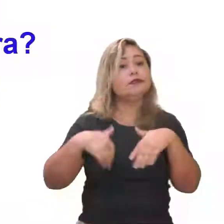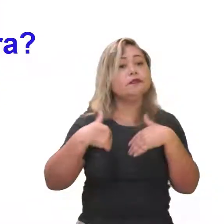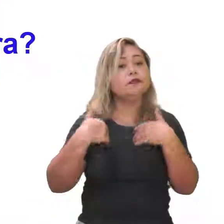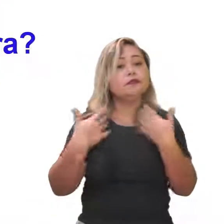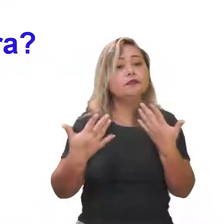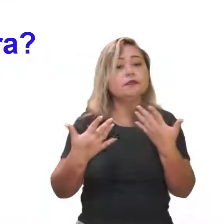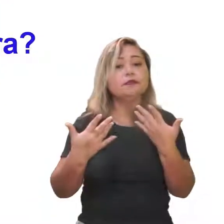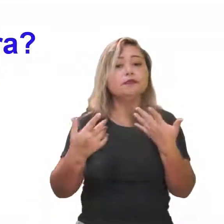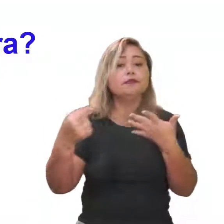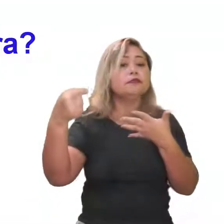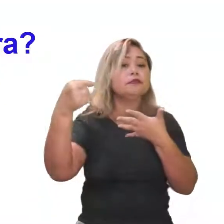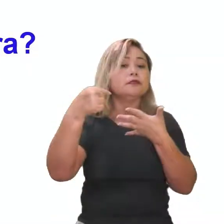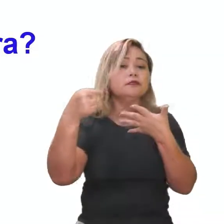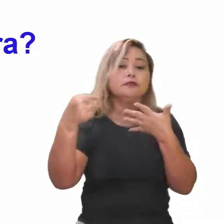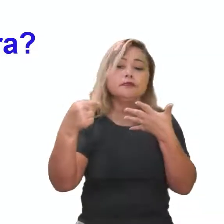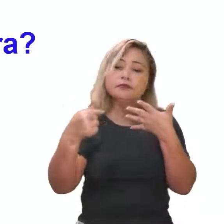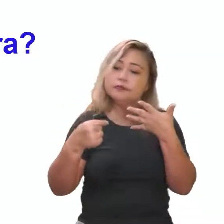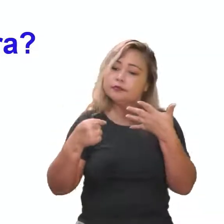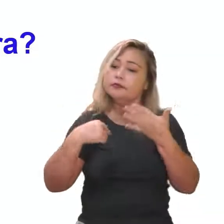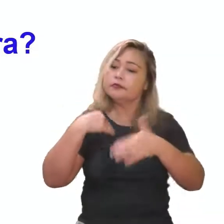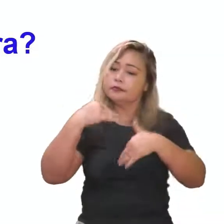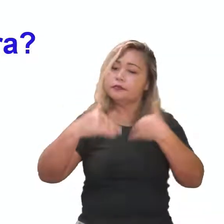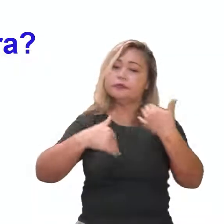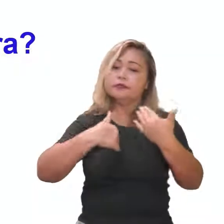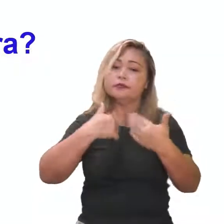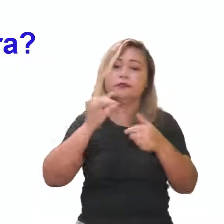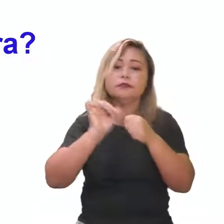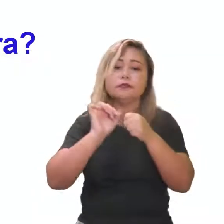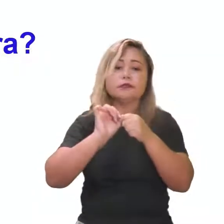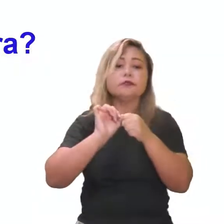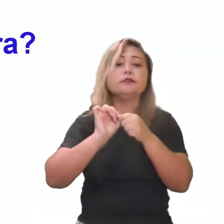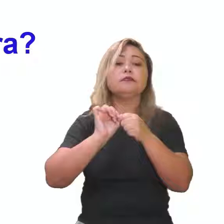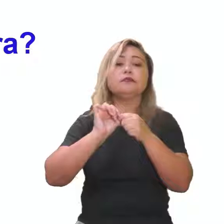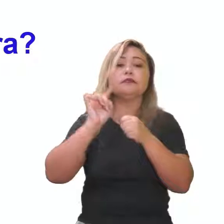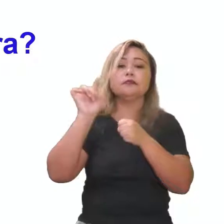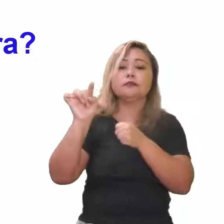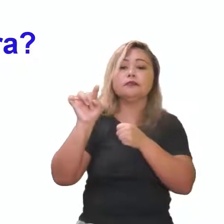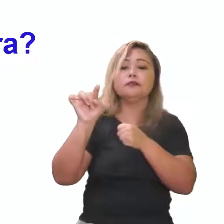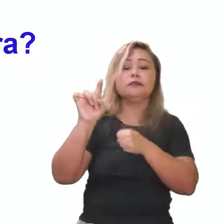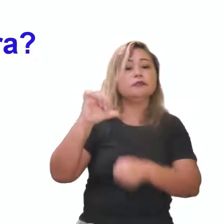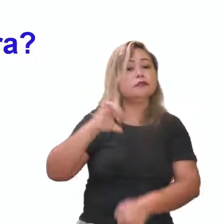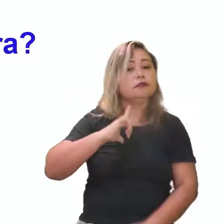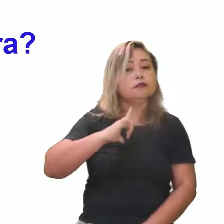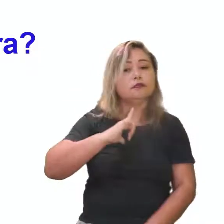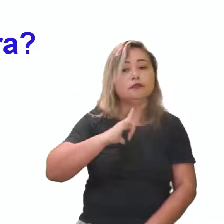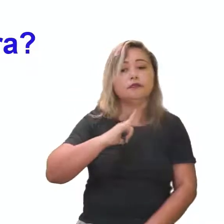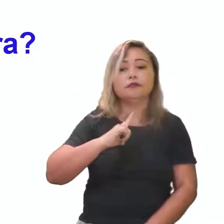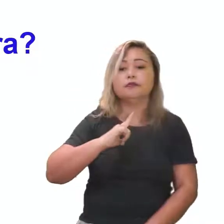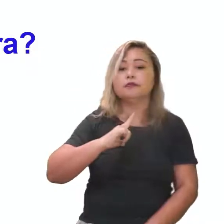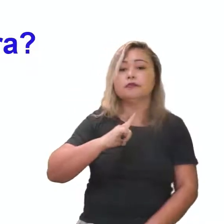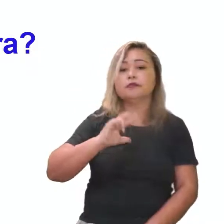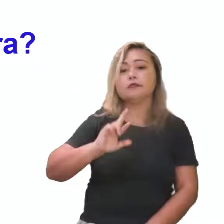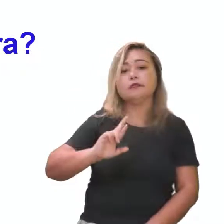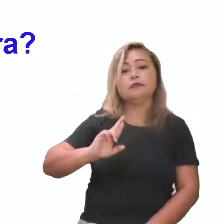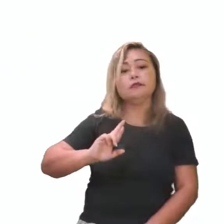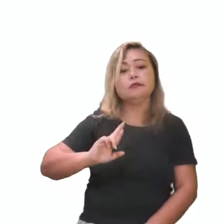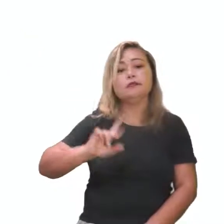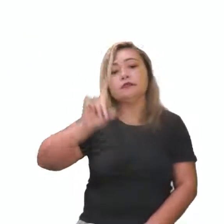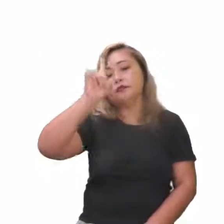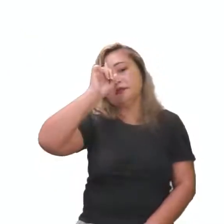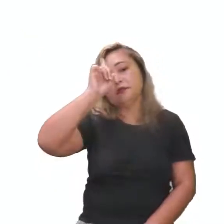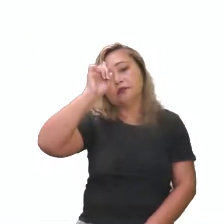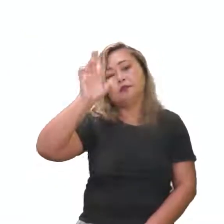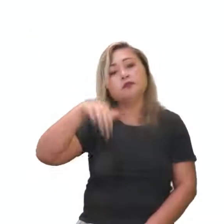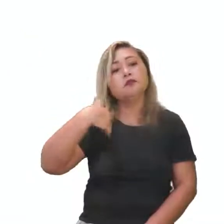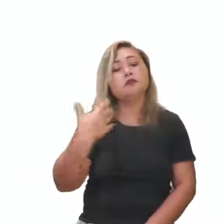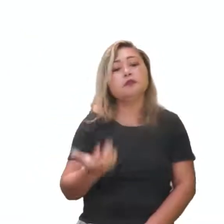principais pontos, então, para esse processo de evolução, né? As evidências da evolução vêm de áreas diferentes da biologia.